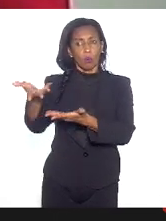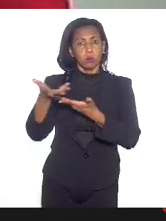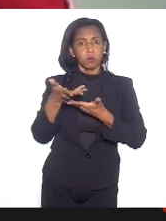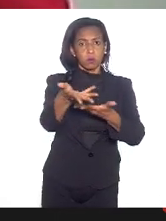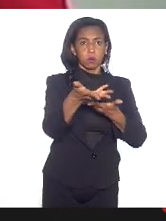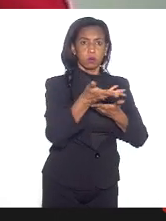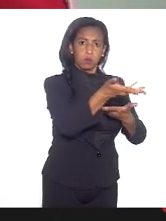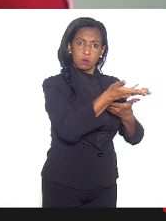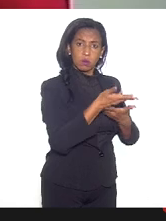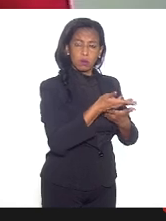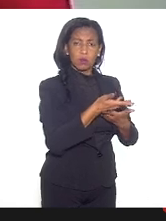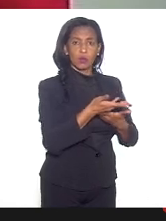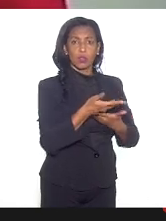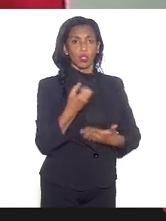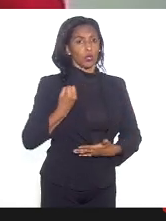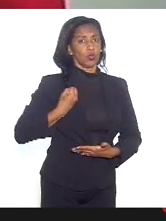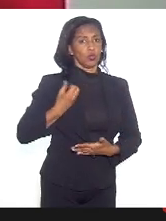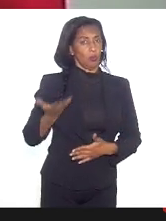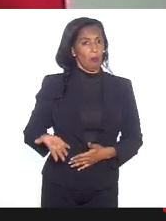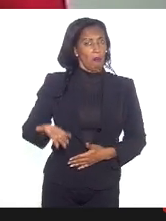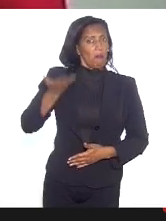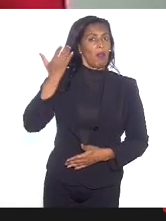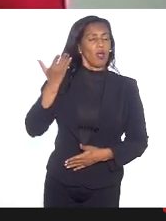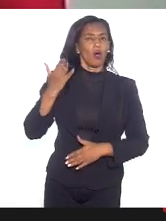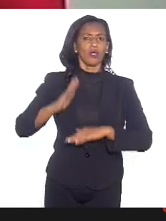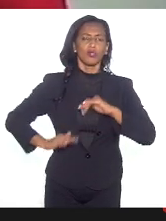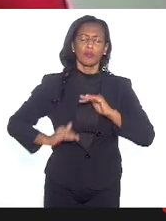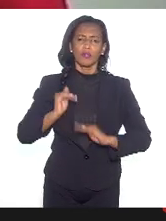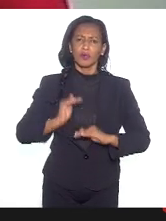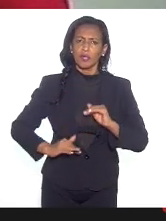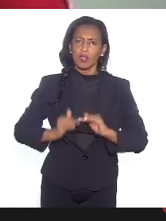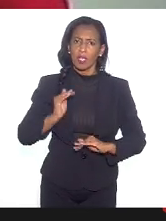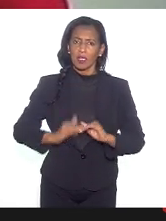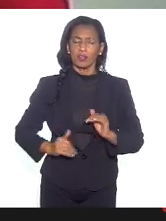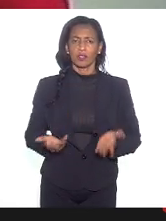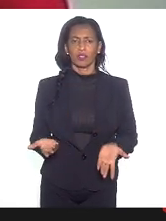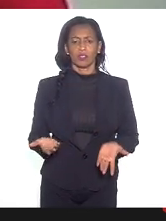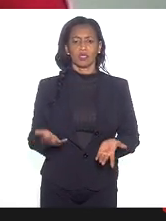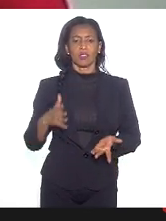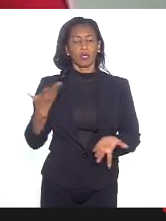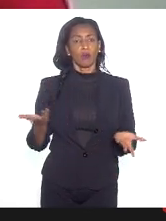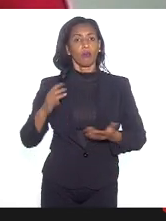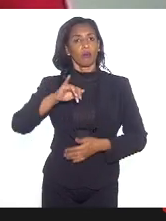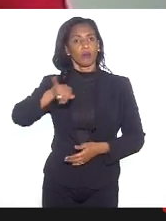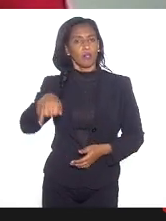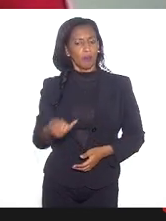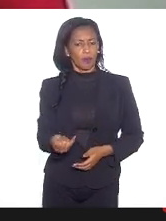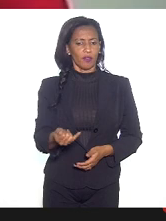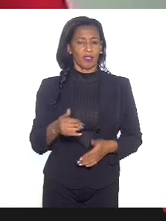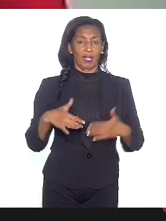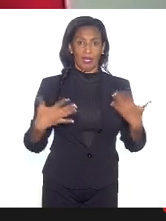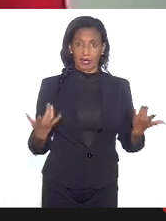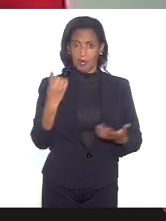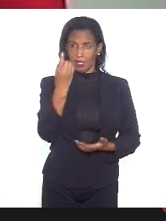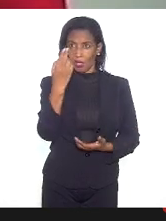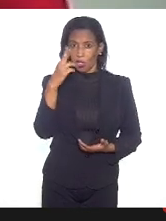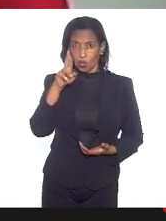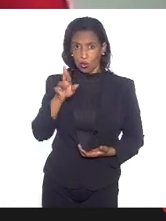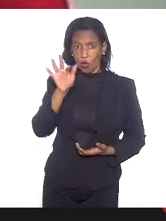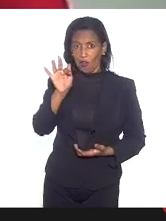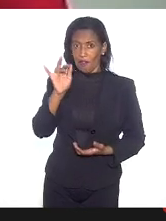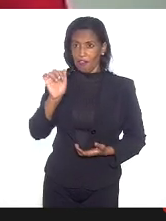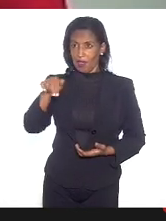chamamento de um número maior de profissionais, né? Então, vamos aproveitar. E aí, doutor Fernando, eu quero